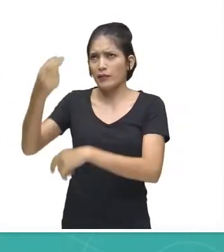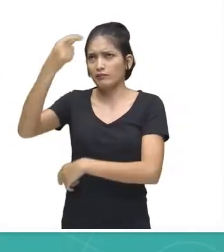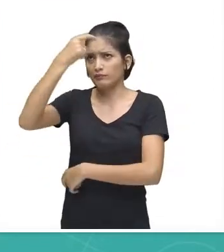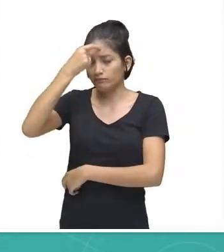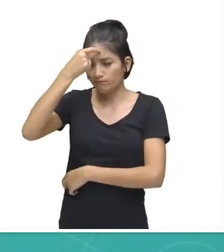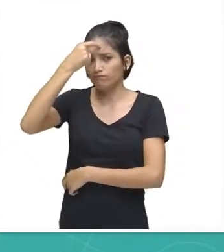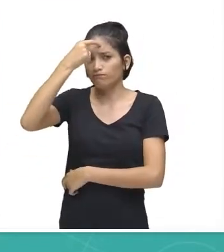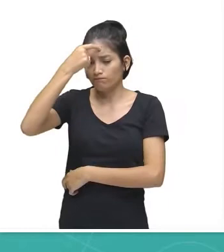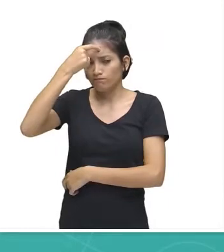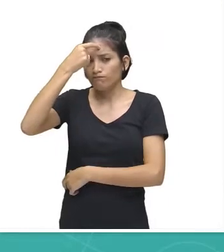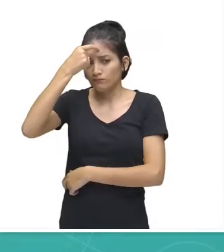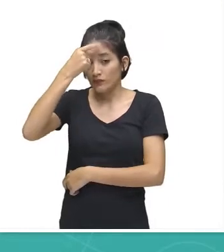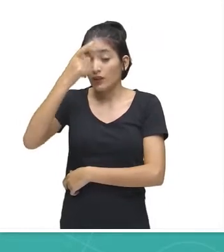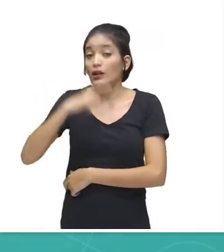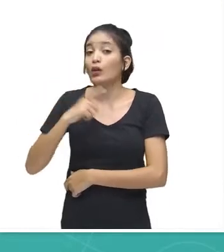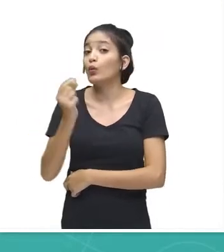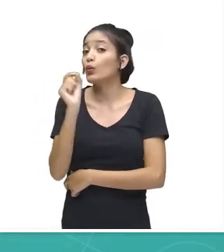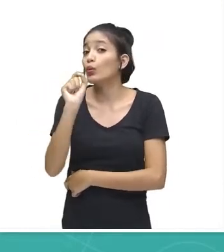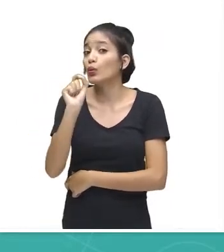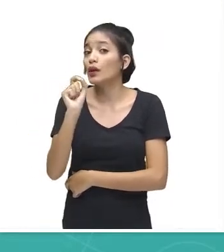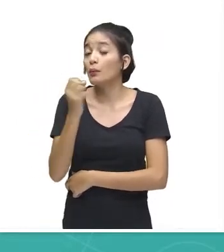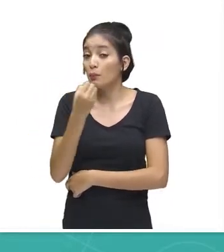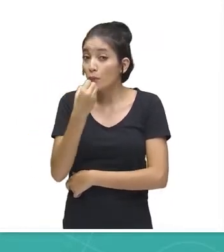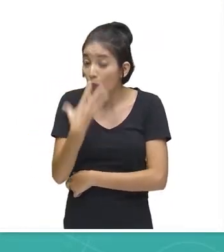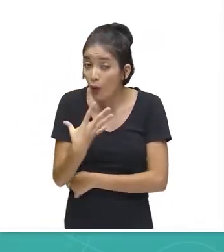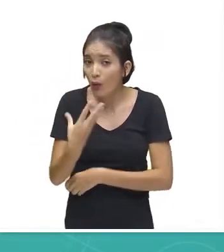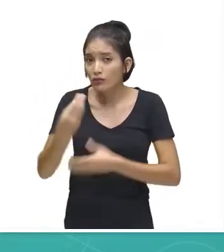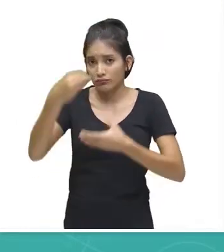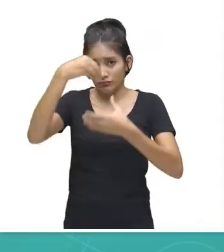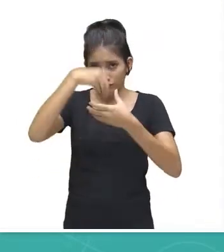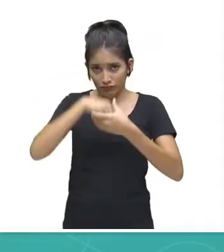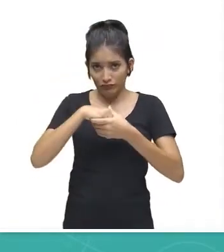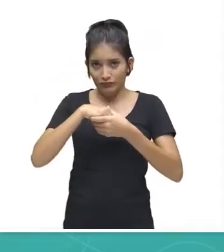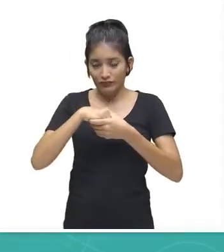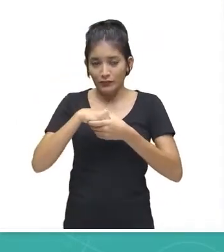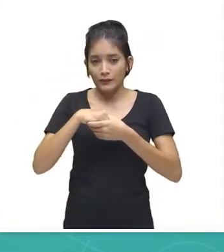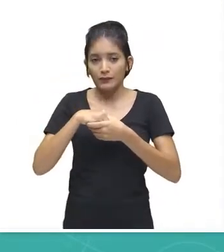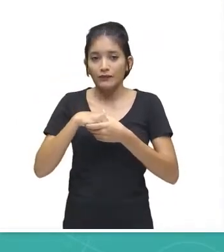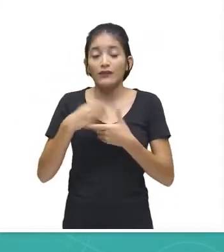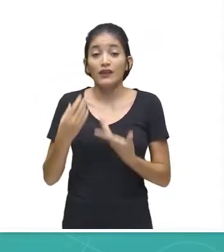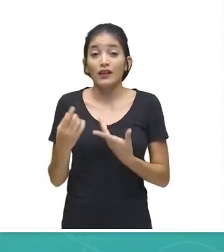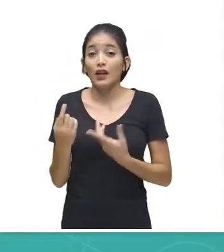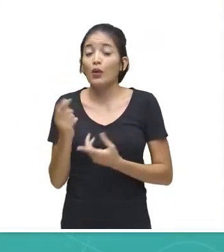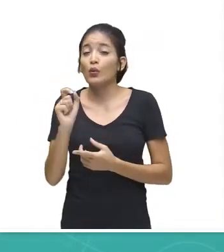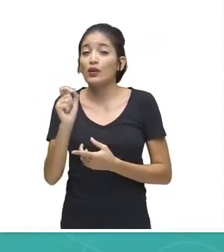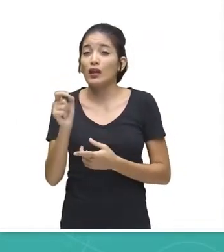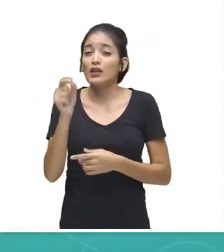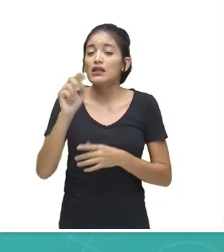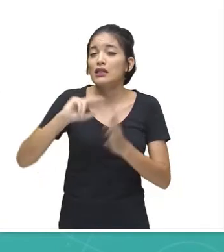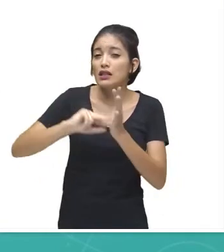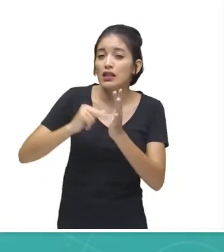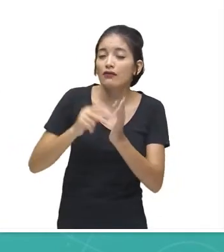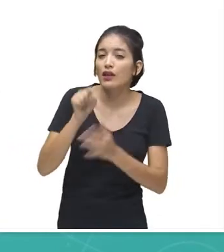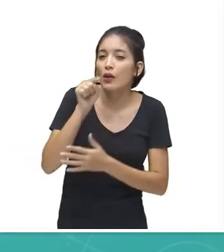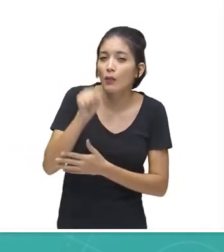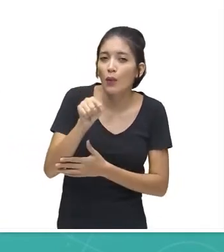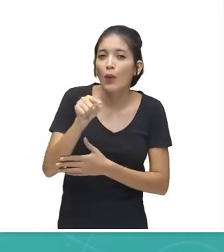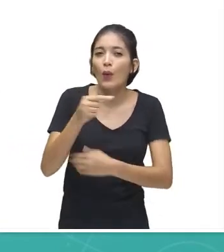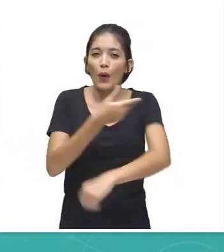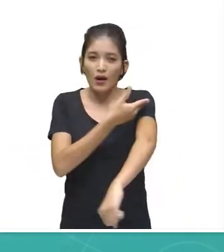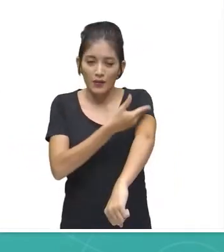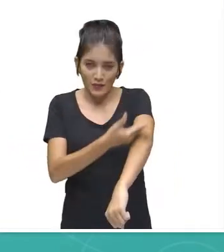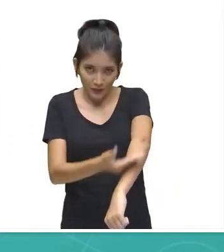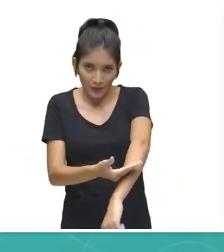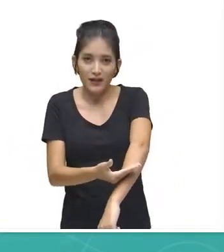ela tem algo de bom. Então está ali o pontinho branco que está mostrando que